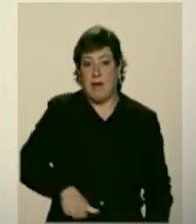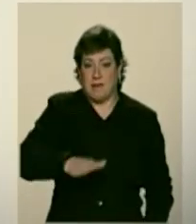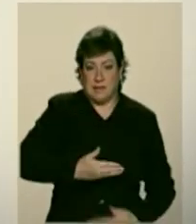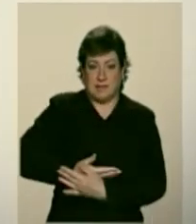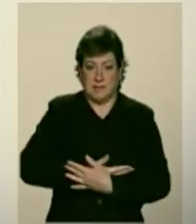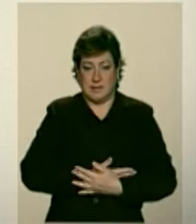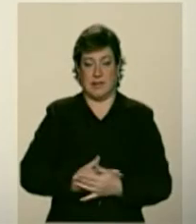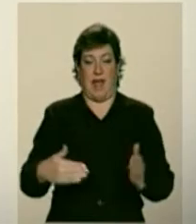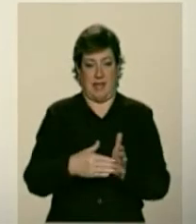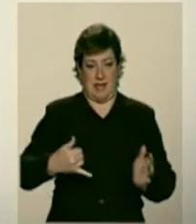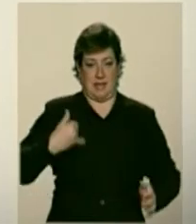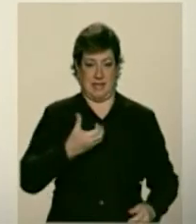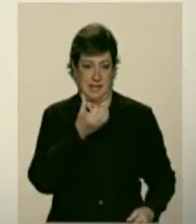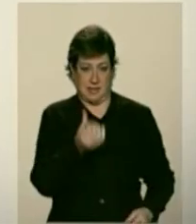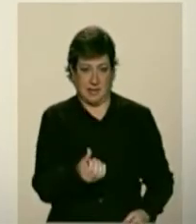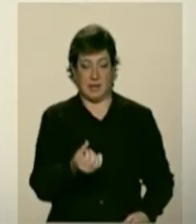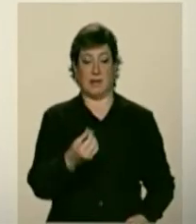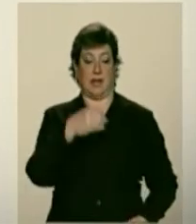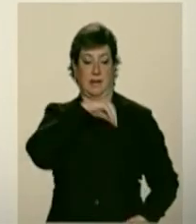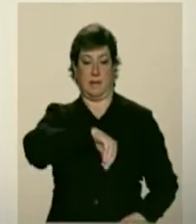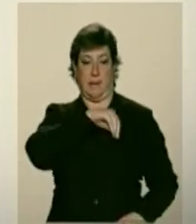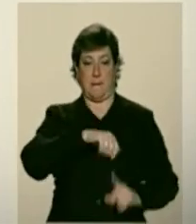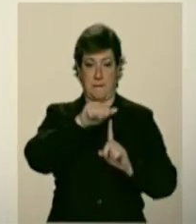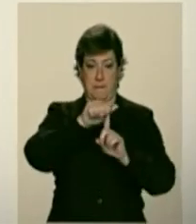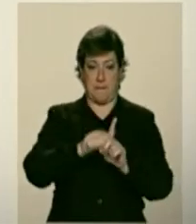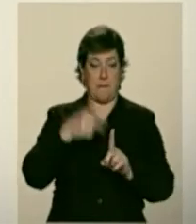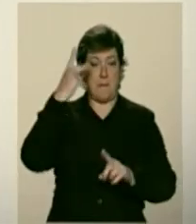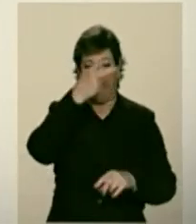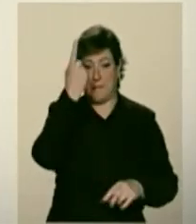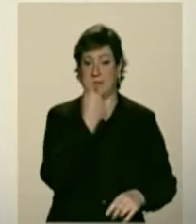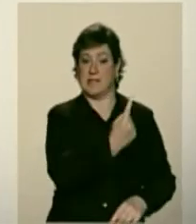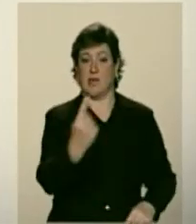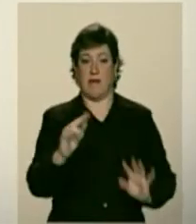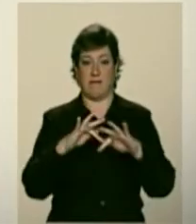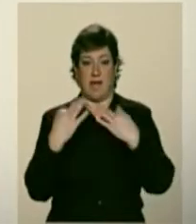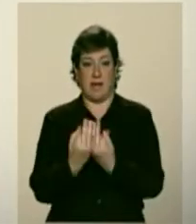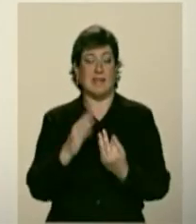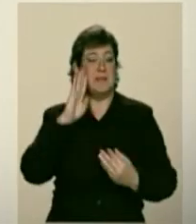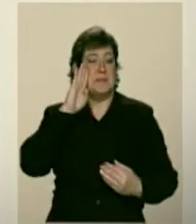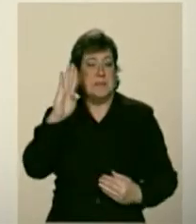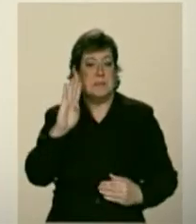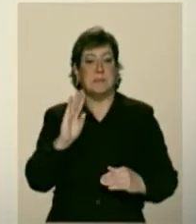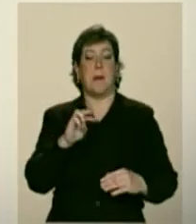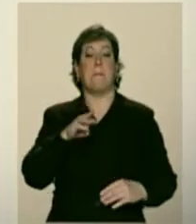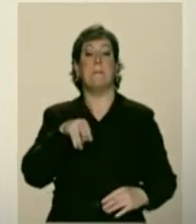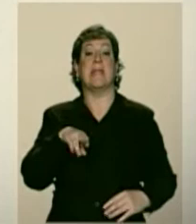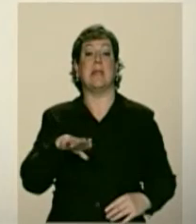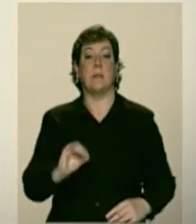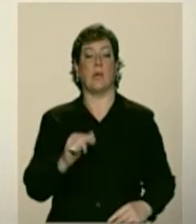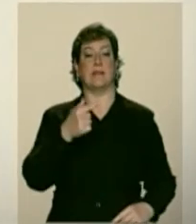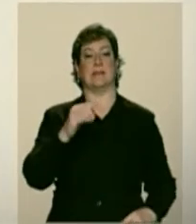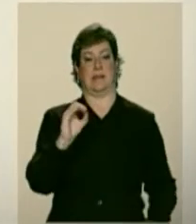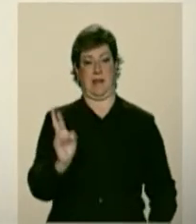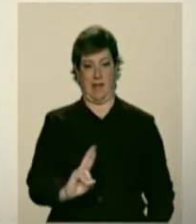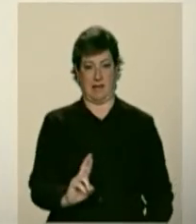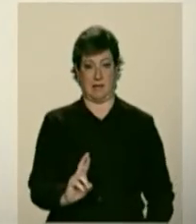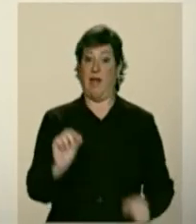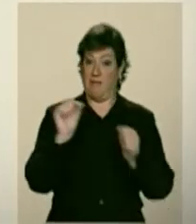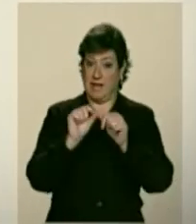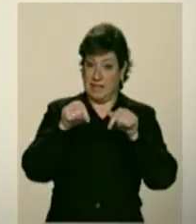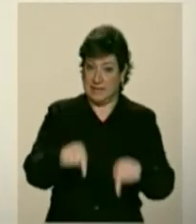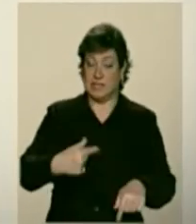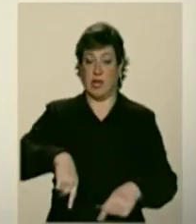uma renda mensal por pessoa da família de no mínimo R$ 70. Fazendo isso, nós vamos